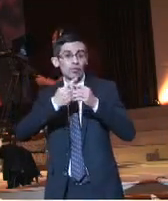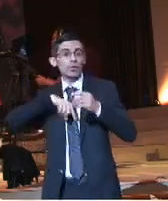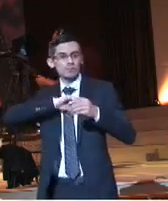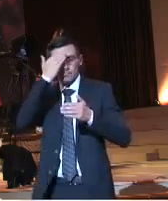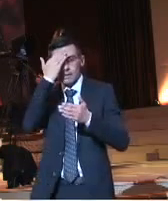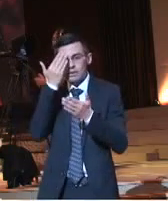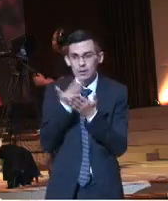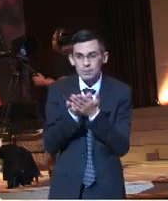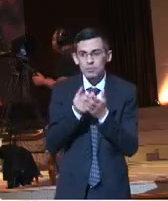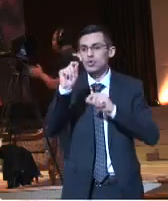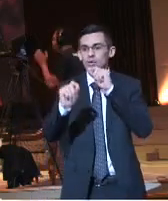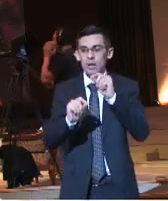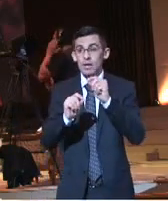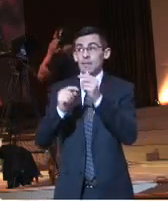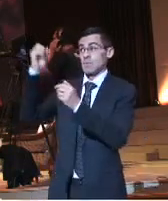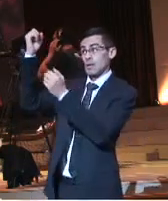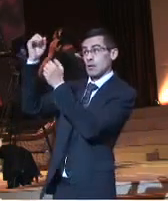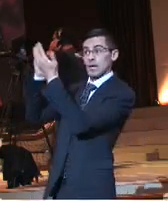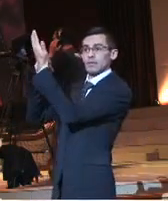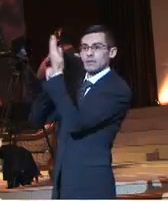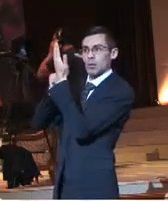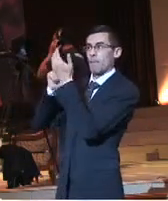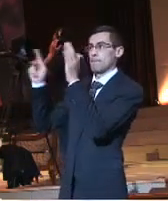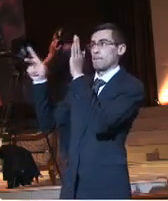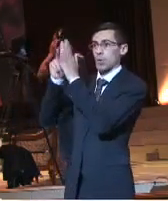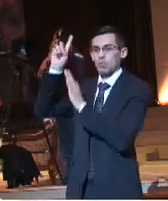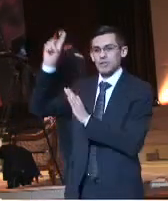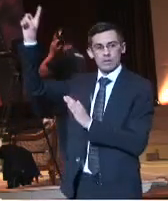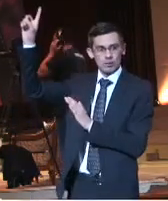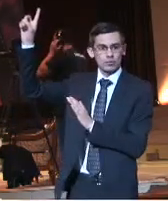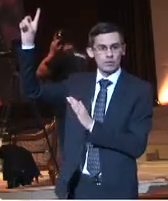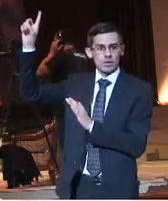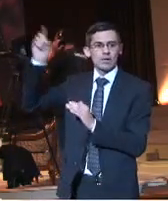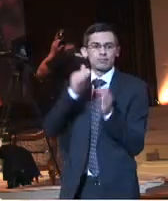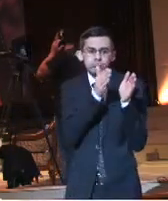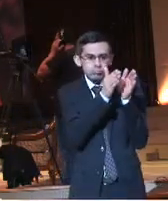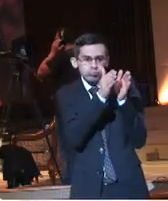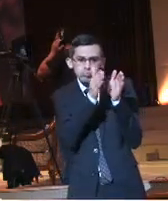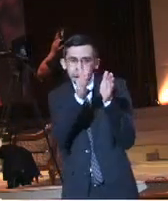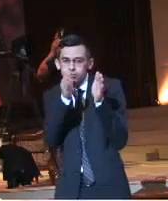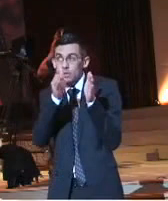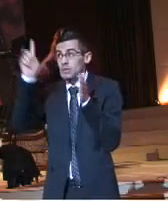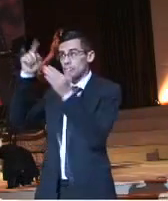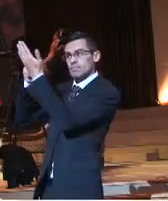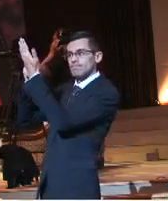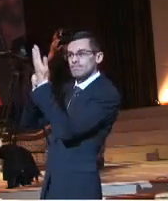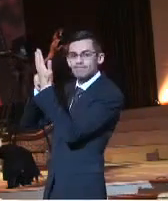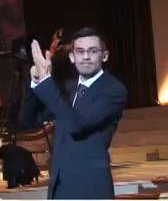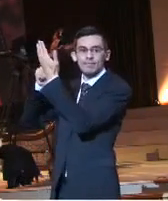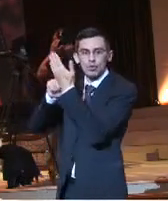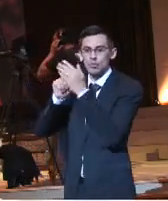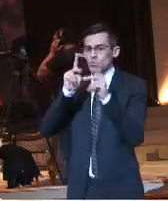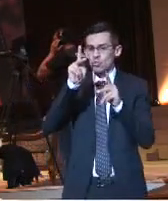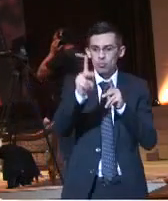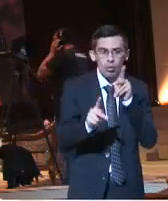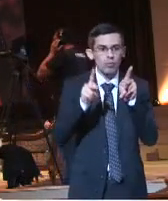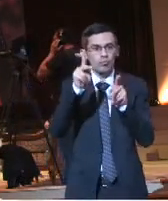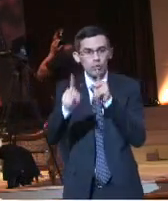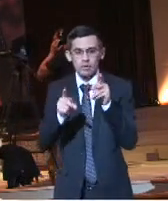que a gente chama de revelação progressiva da Bíblia. Então, na medida em que Deus foi se revelando ao longo